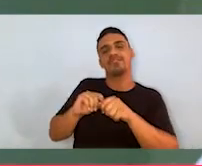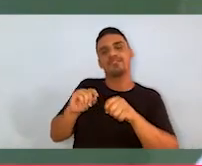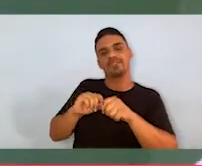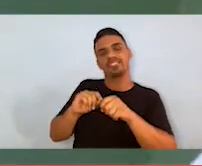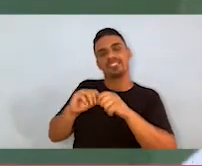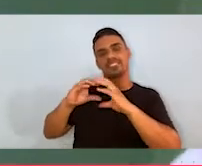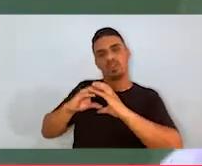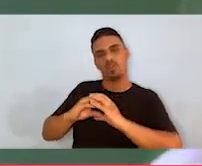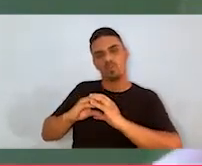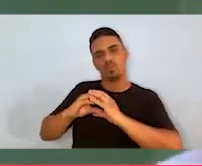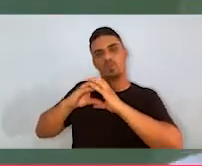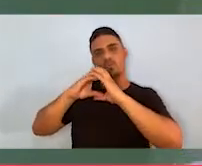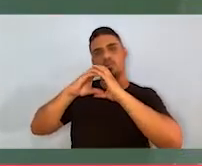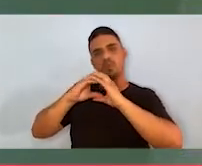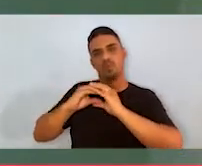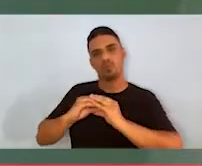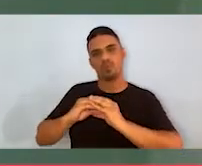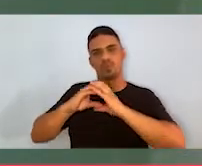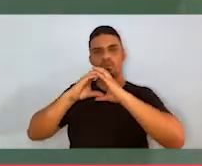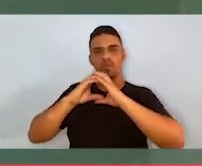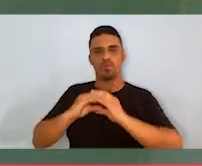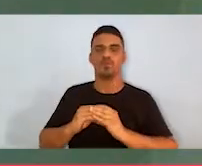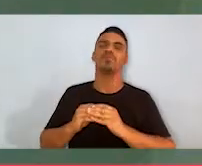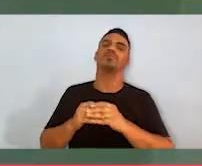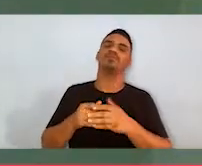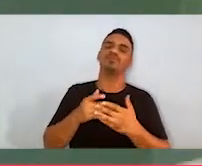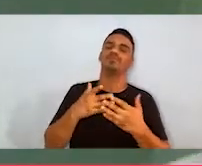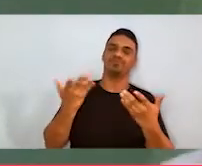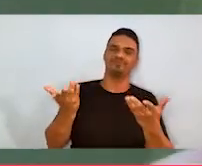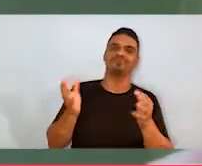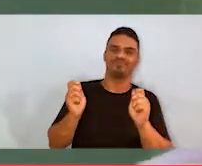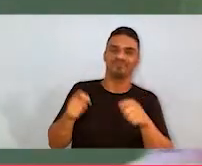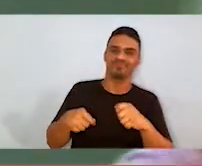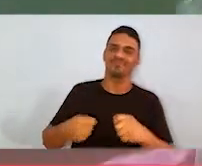uma amassadinha em cima e dar uma ajeitada.